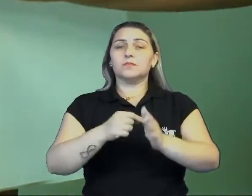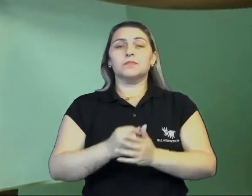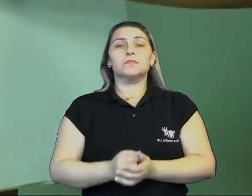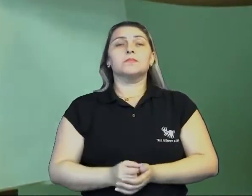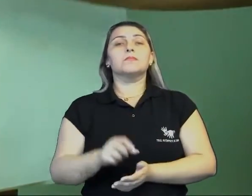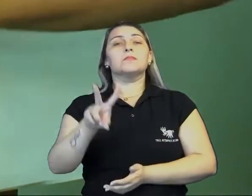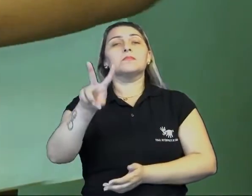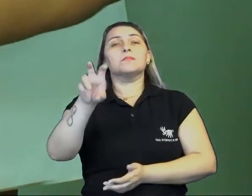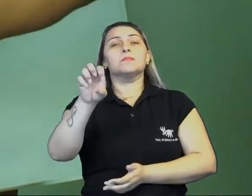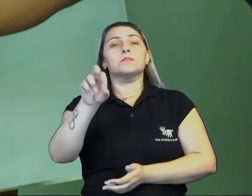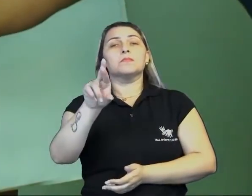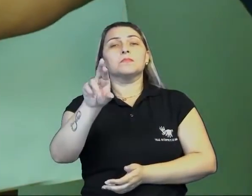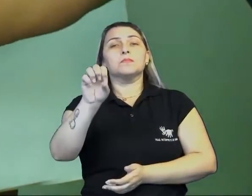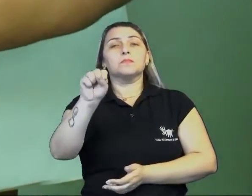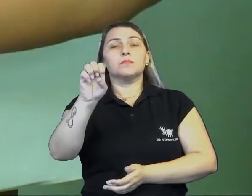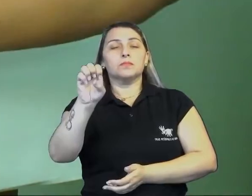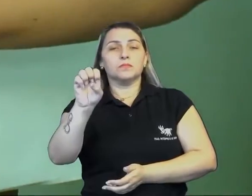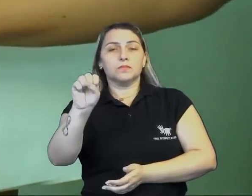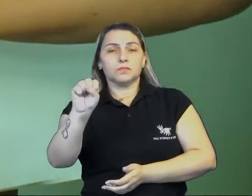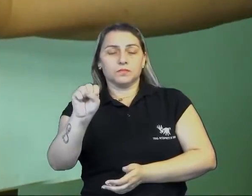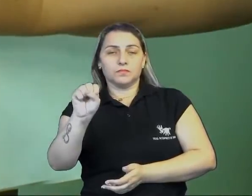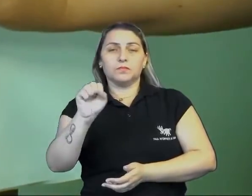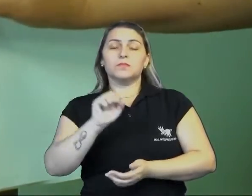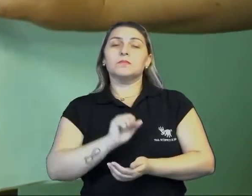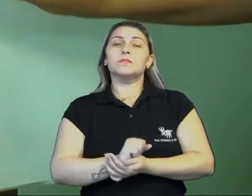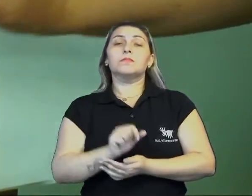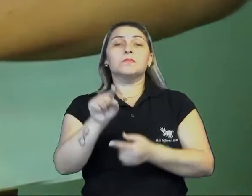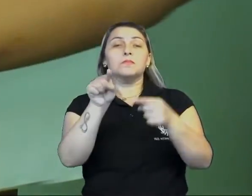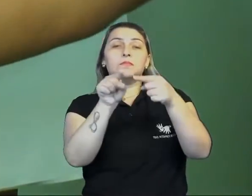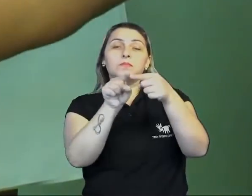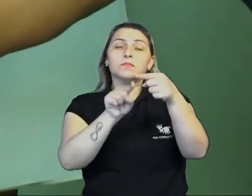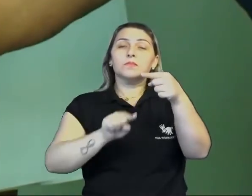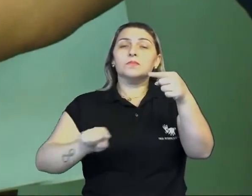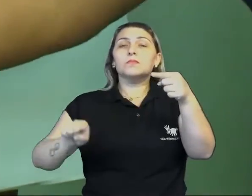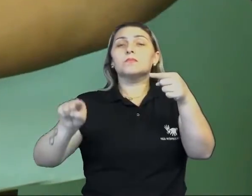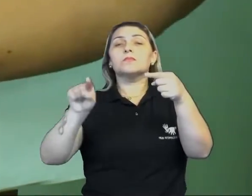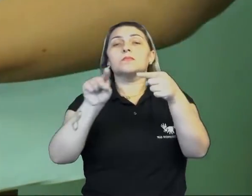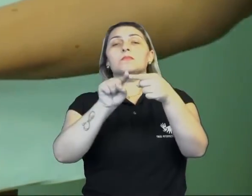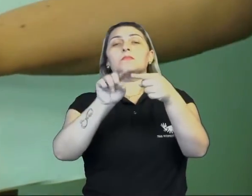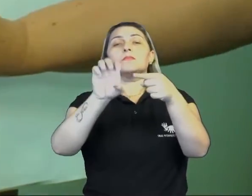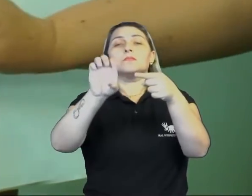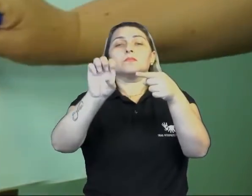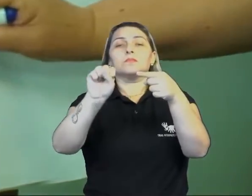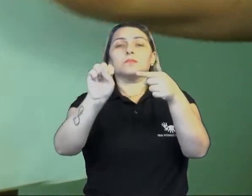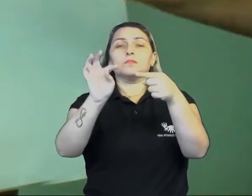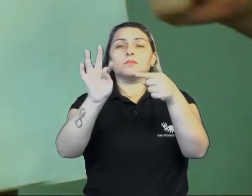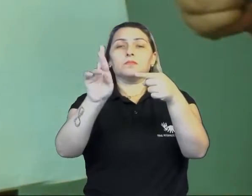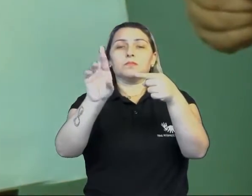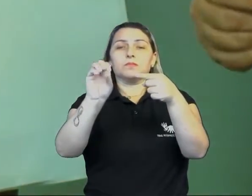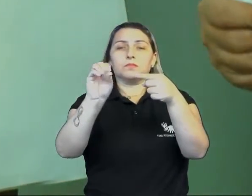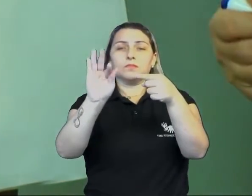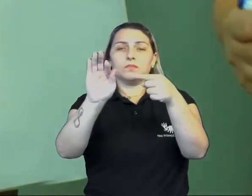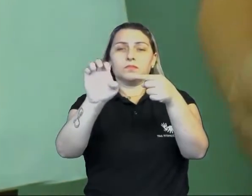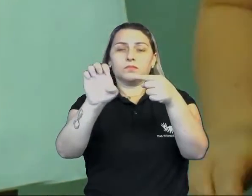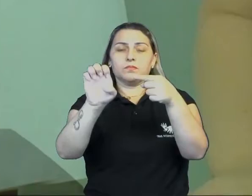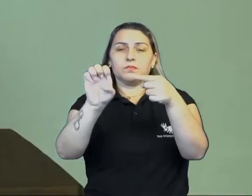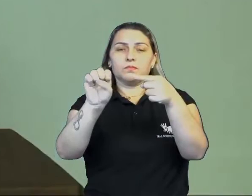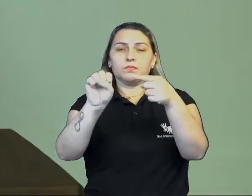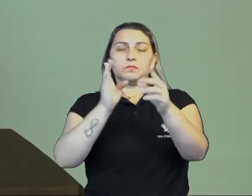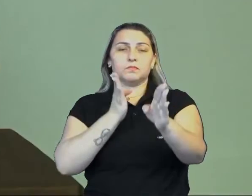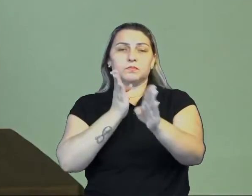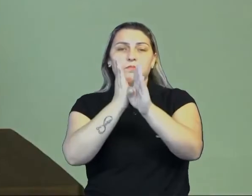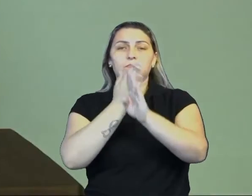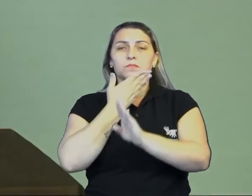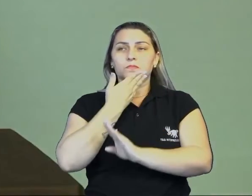os versos e vamos circular as estrofes, tá bom? Para a gente identificar melhor.